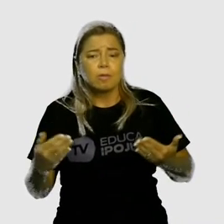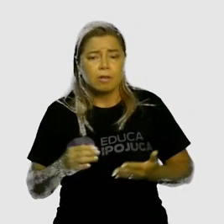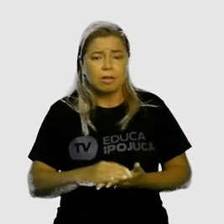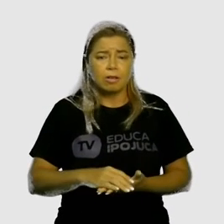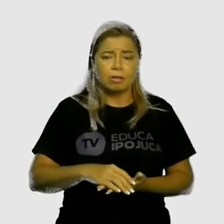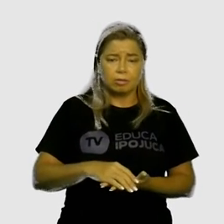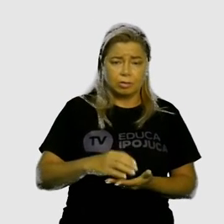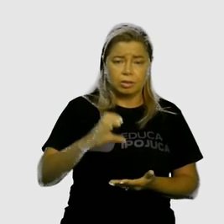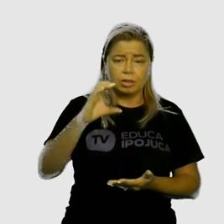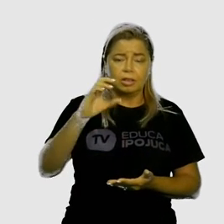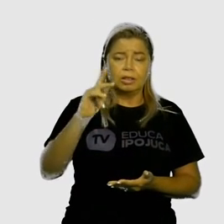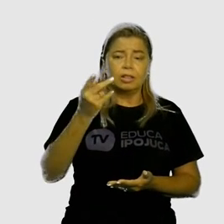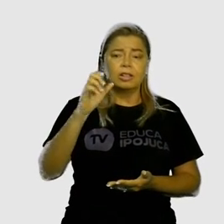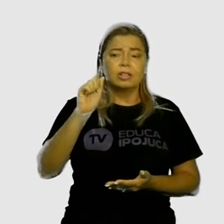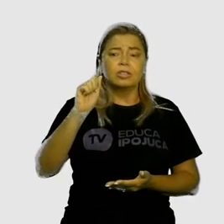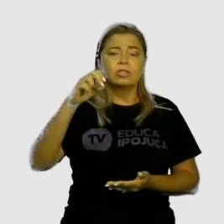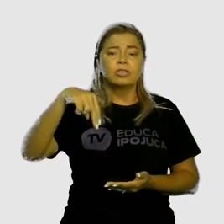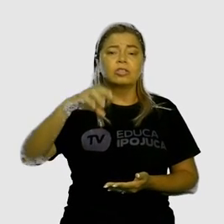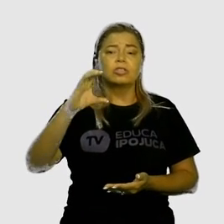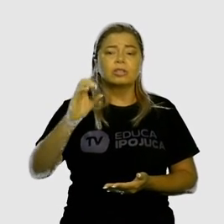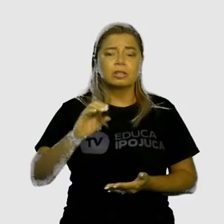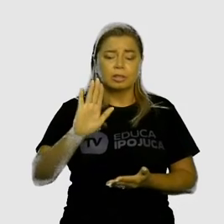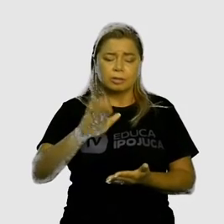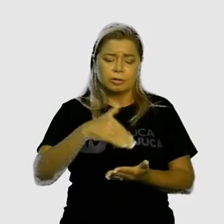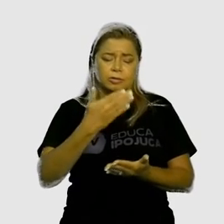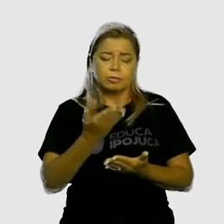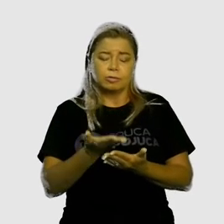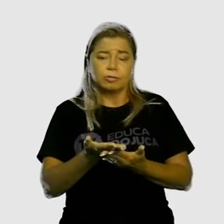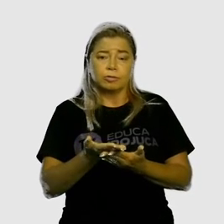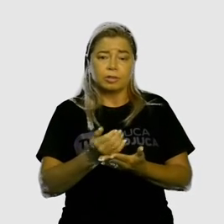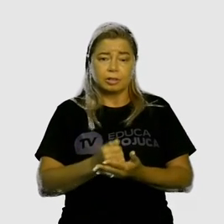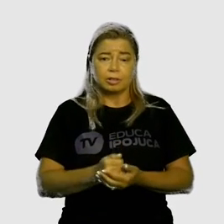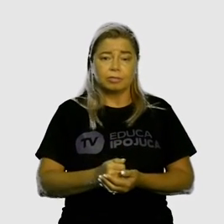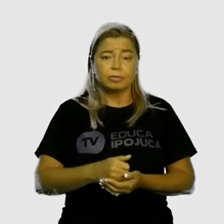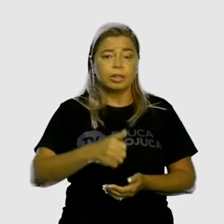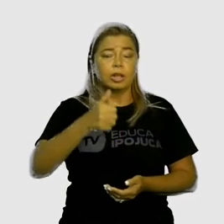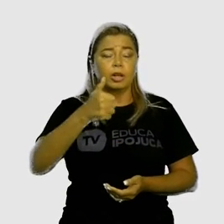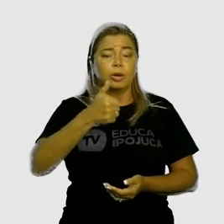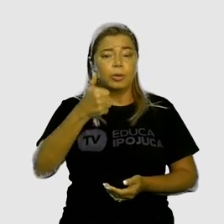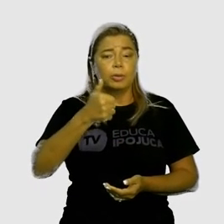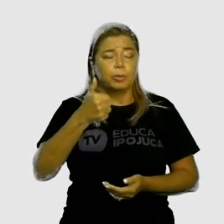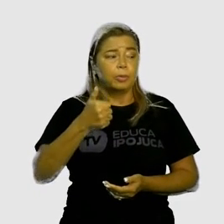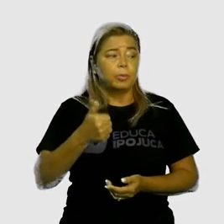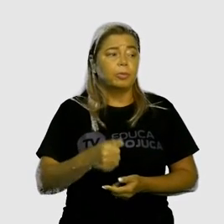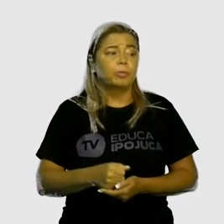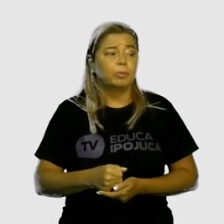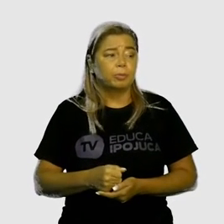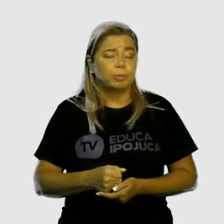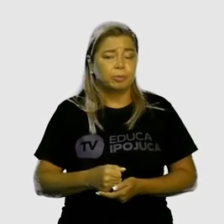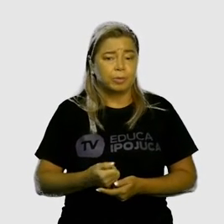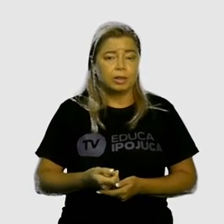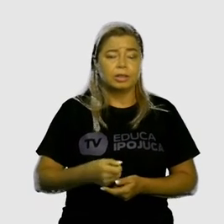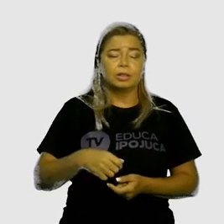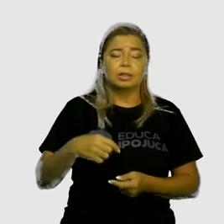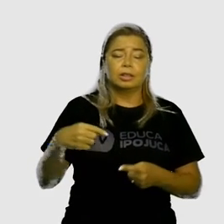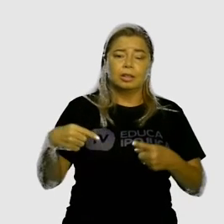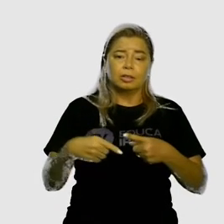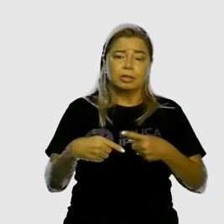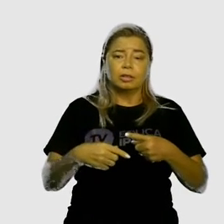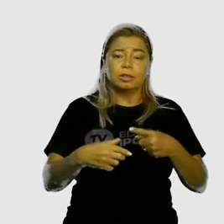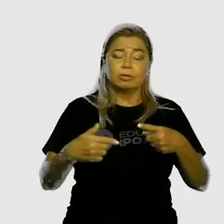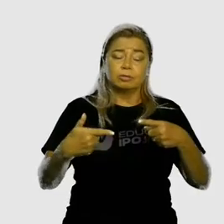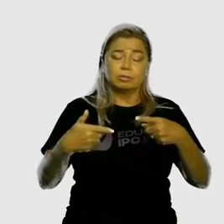cima? Então, uma no total de 2. E isso representa